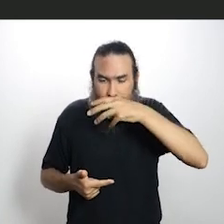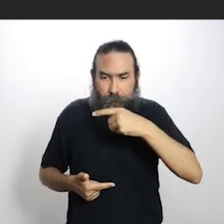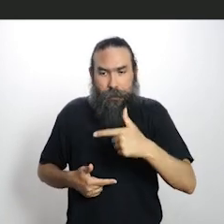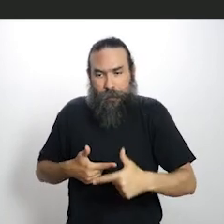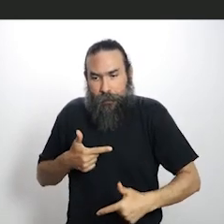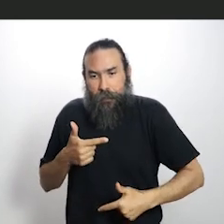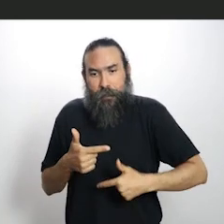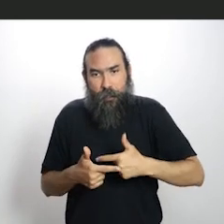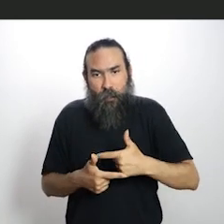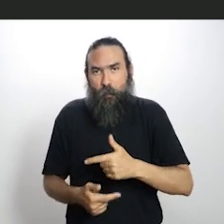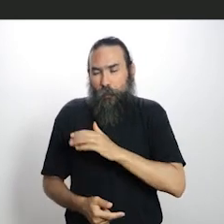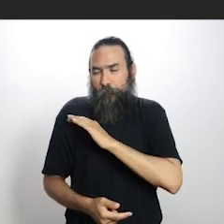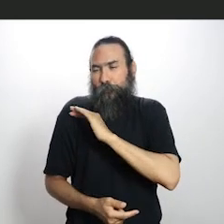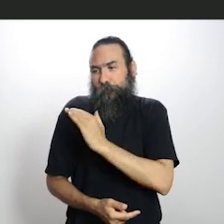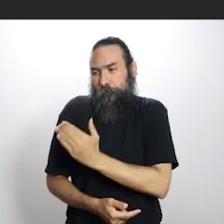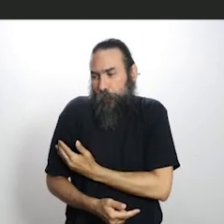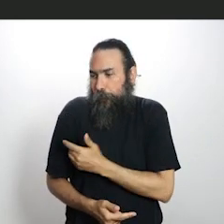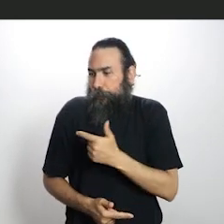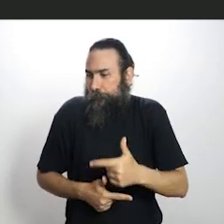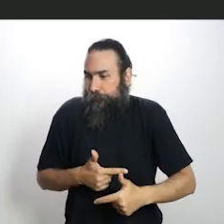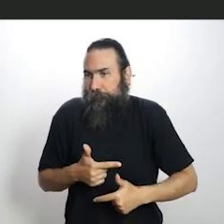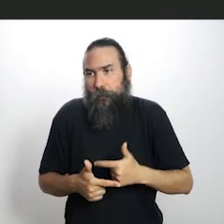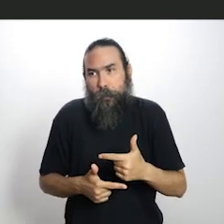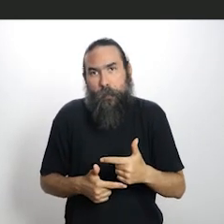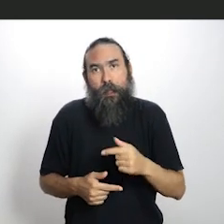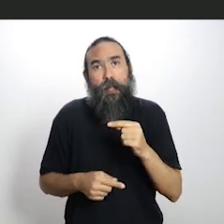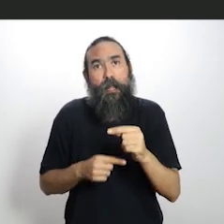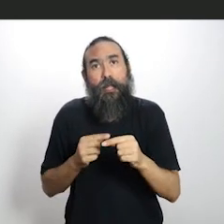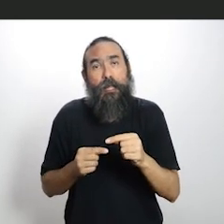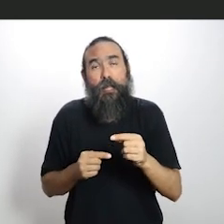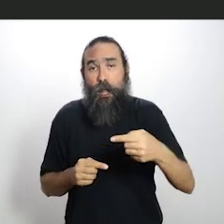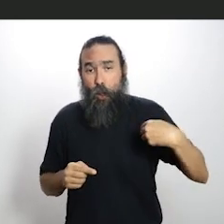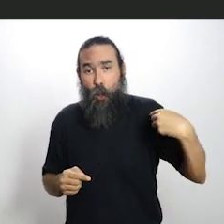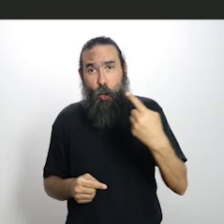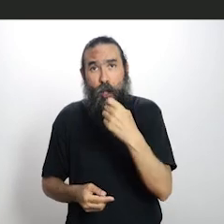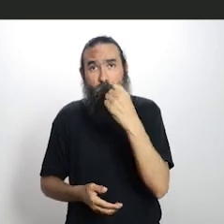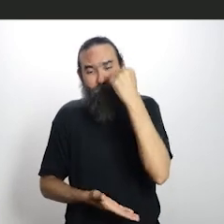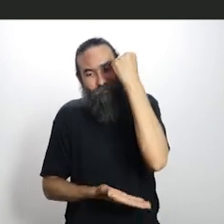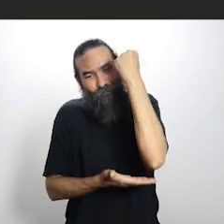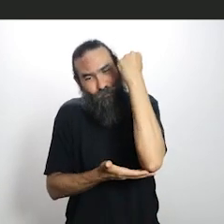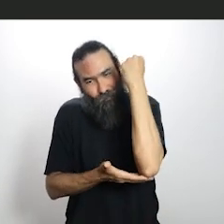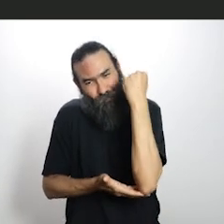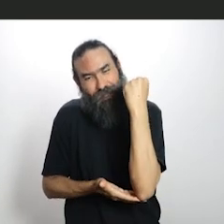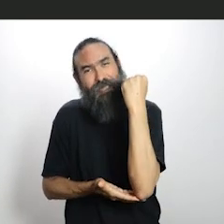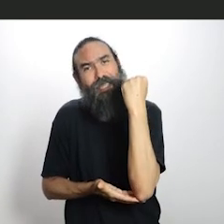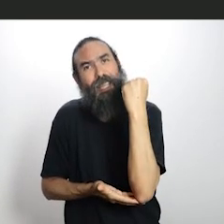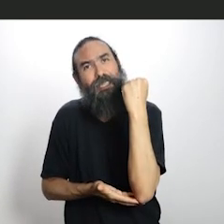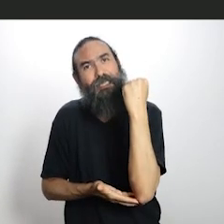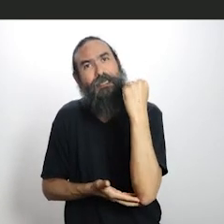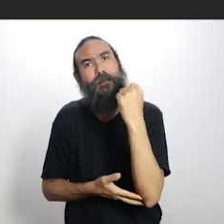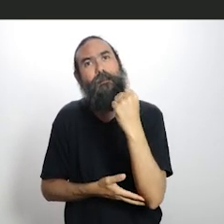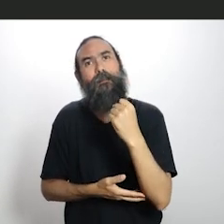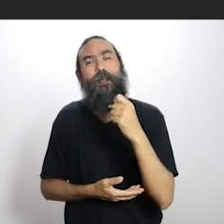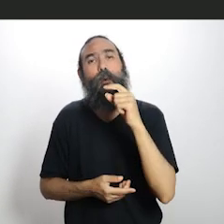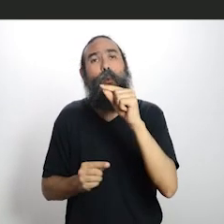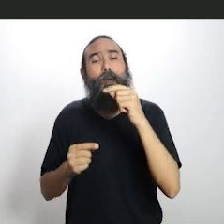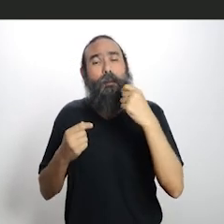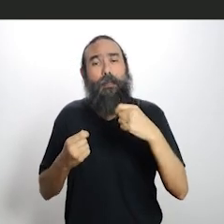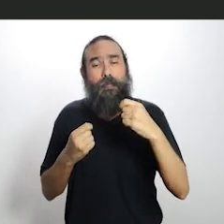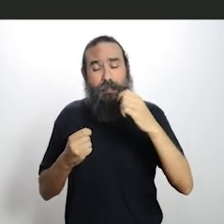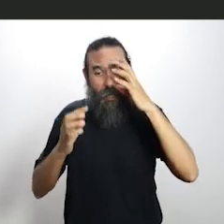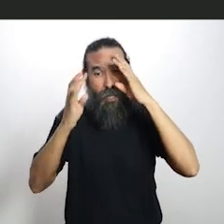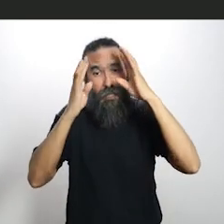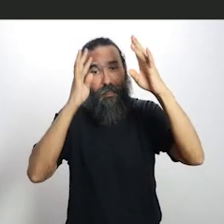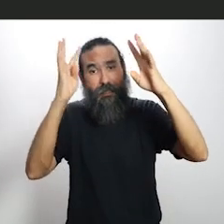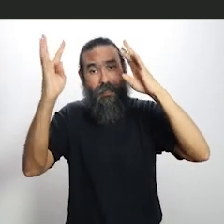uma reflexão do quanto é fundamental a gente repensar sabe nos nossos papéis do